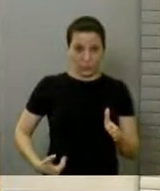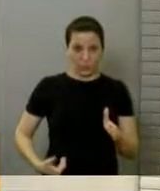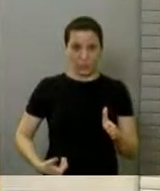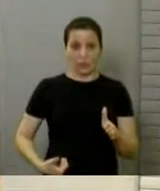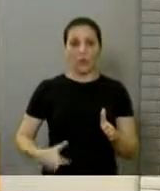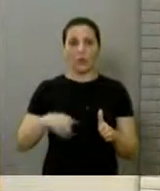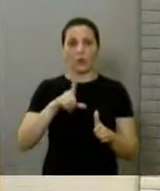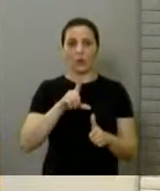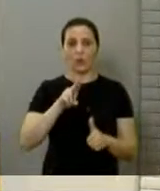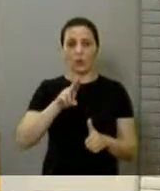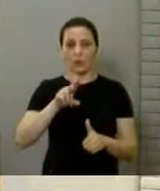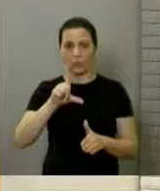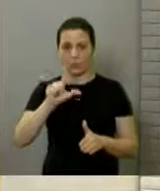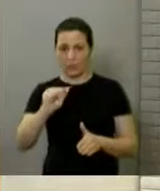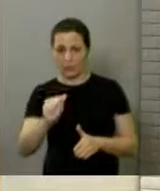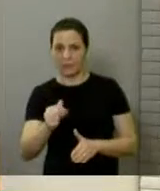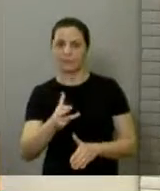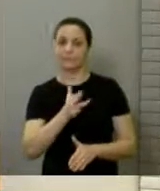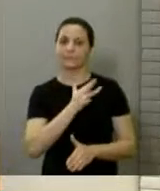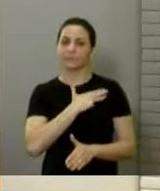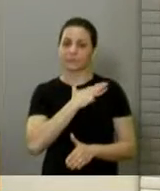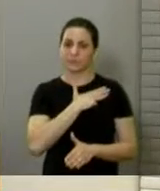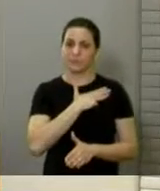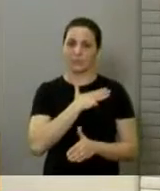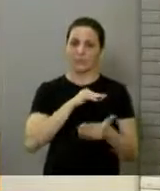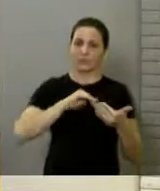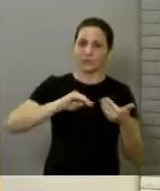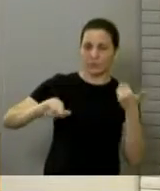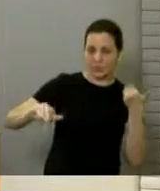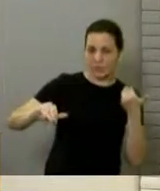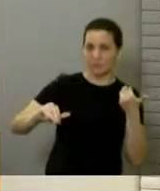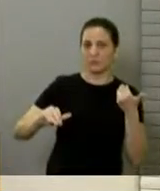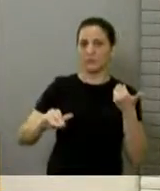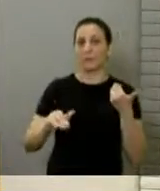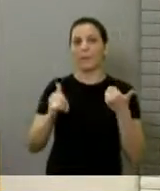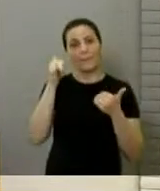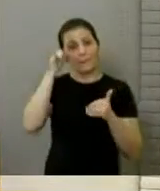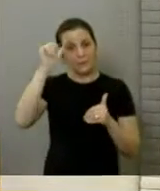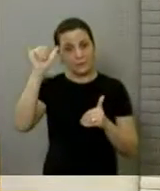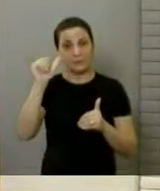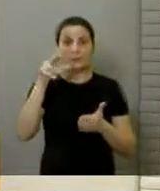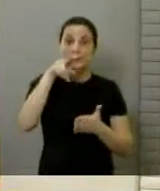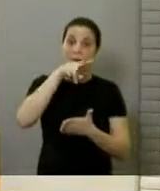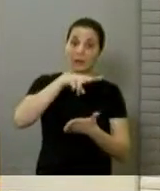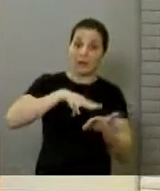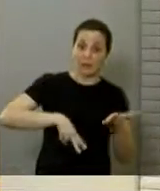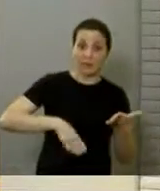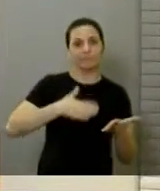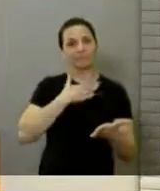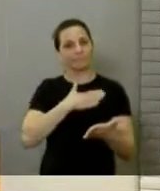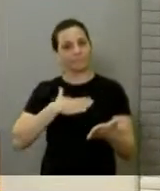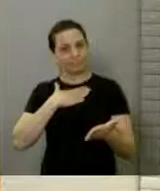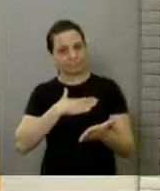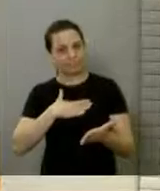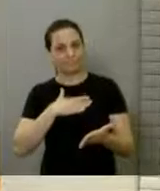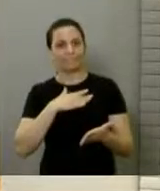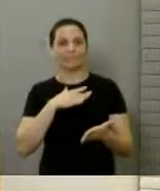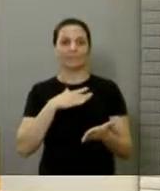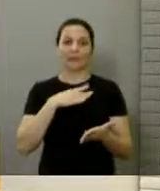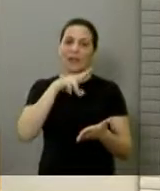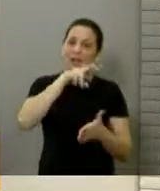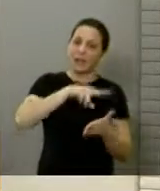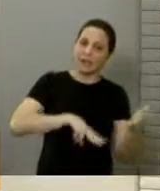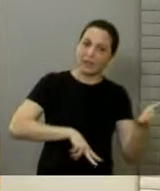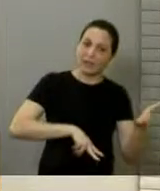governo Lula, removidos. Serviços preventivos. Eu gostaria que o senhor fosse ler, tá? E aí